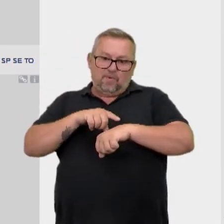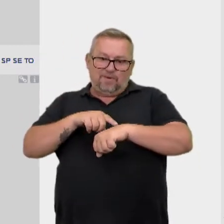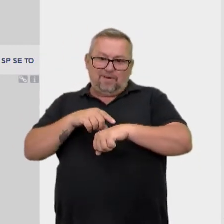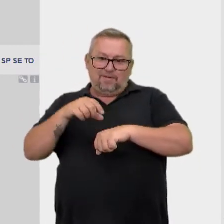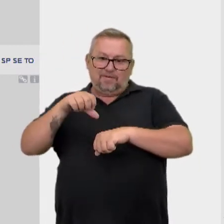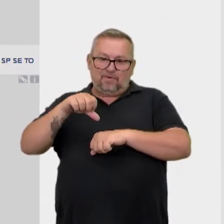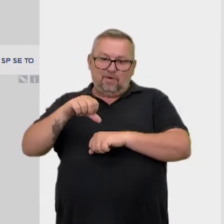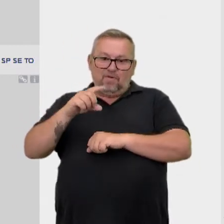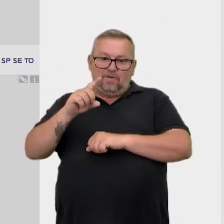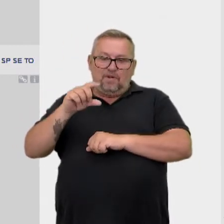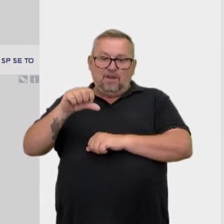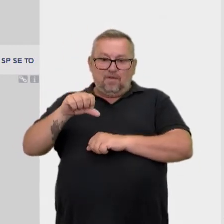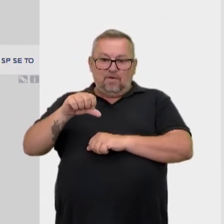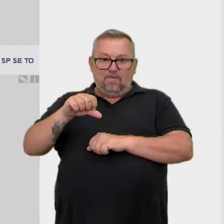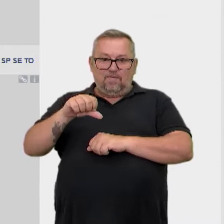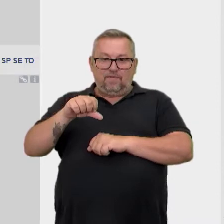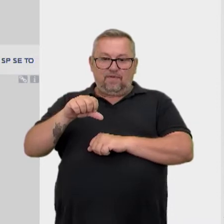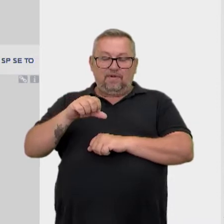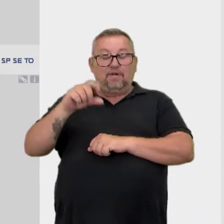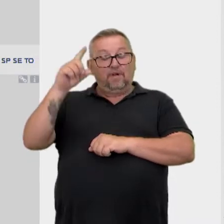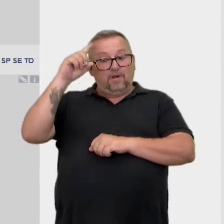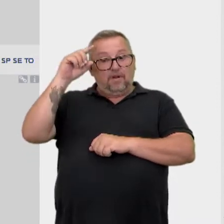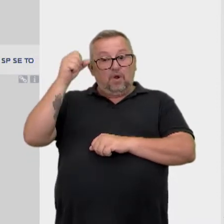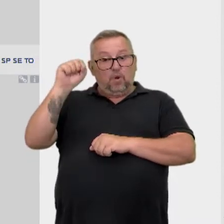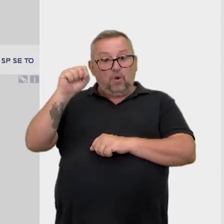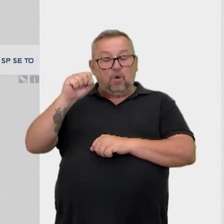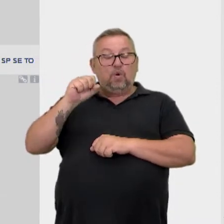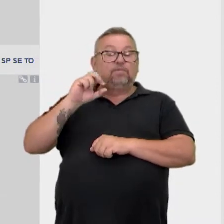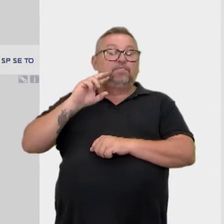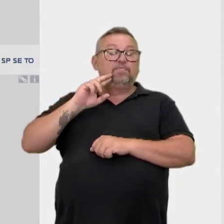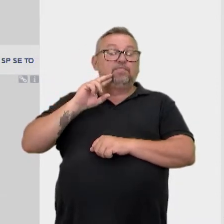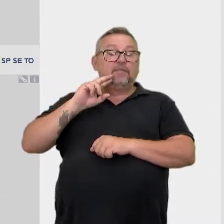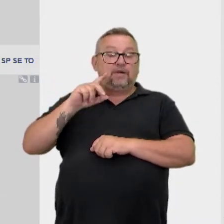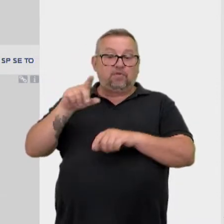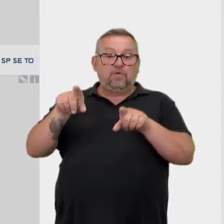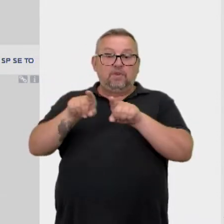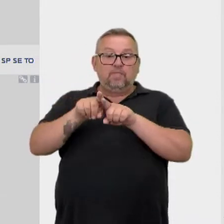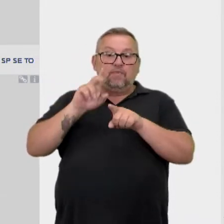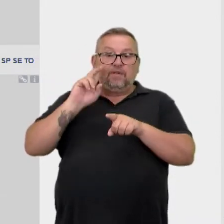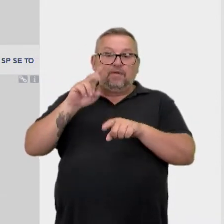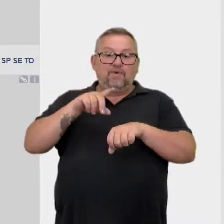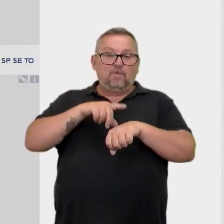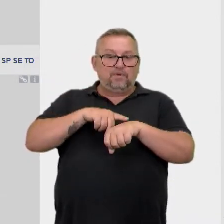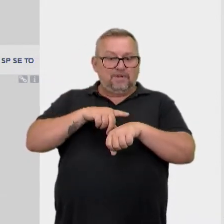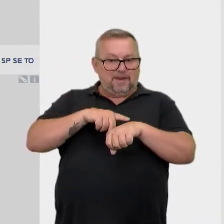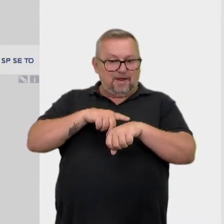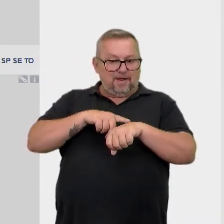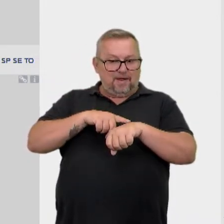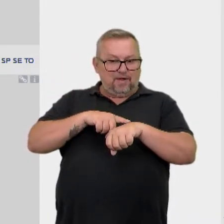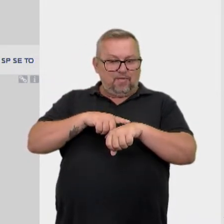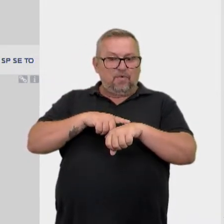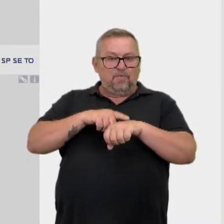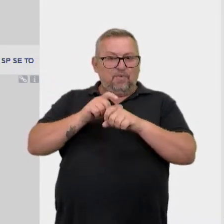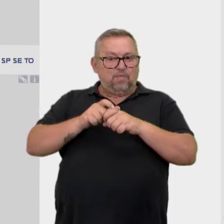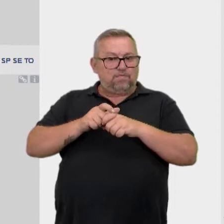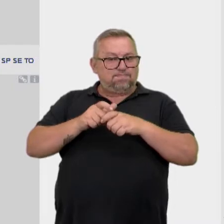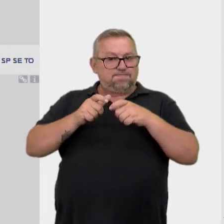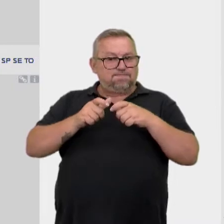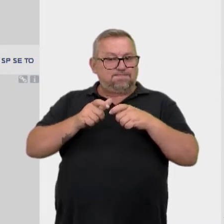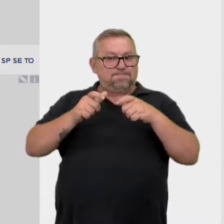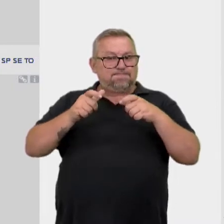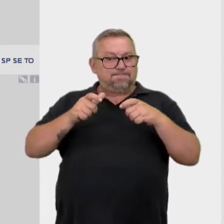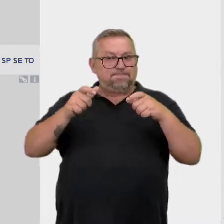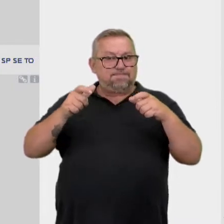horário atual, de 8 de março de 2022. O tempo médio estimado para o aumento da população é